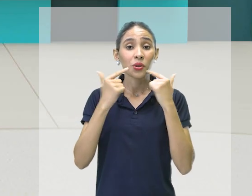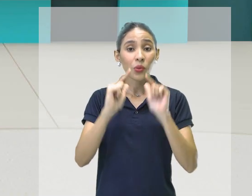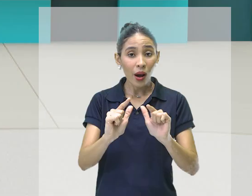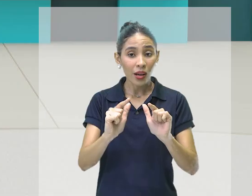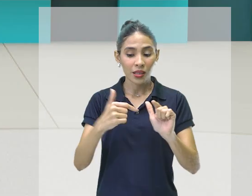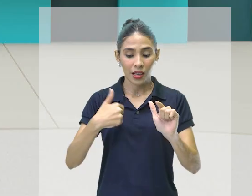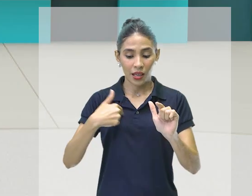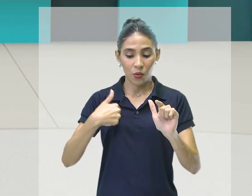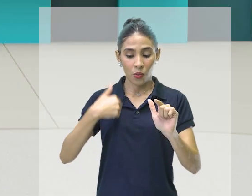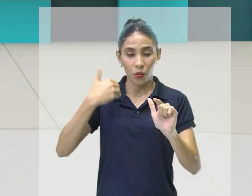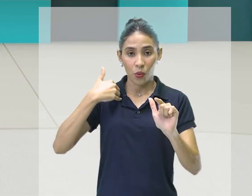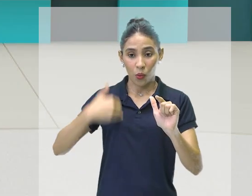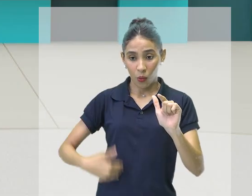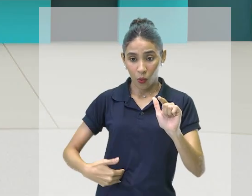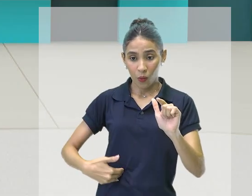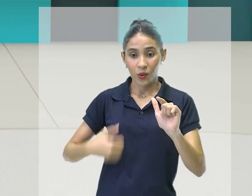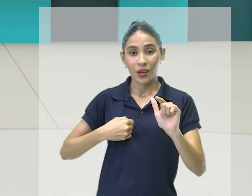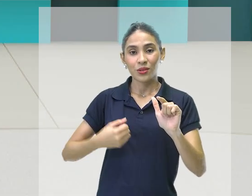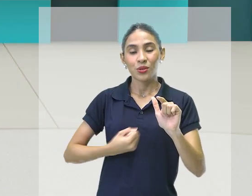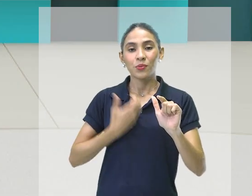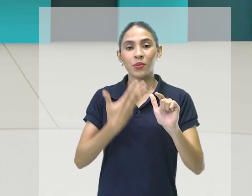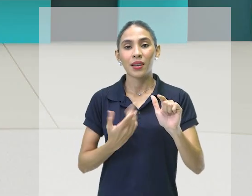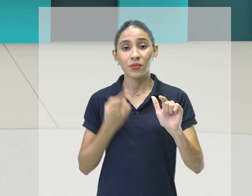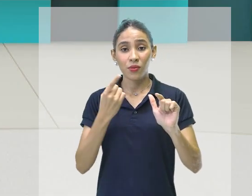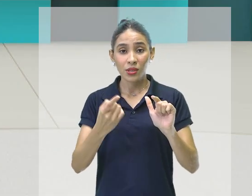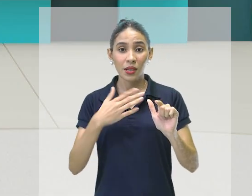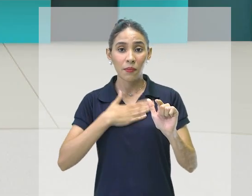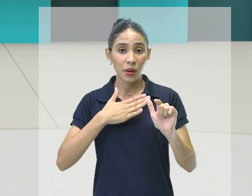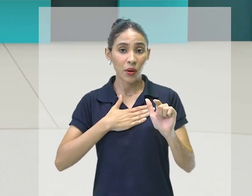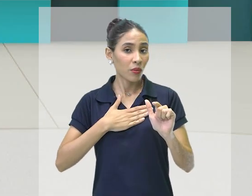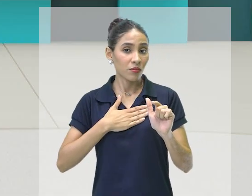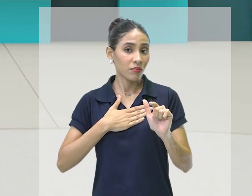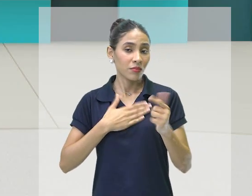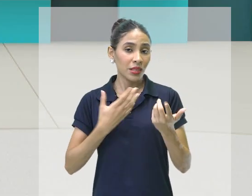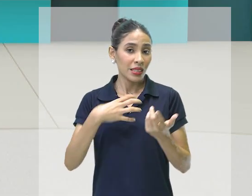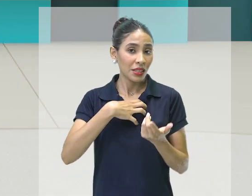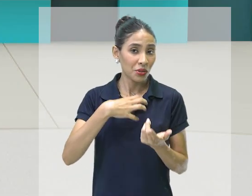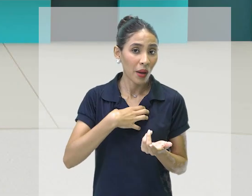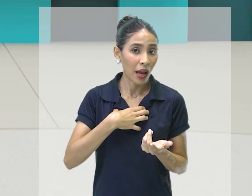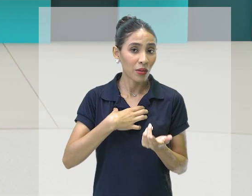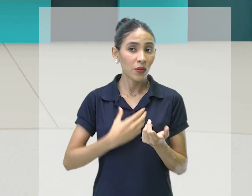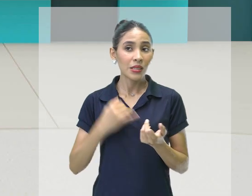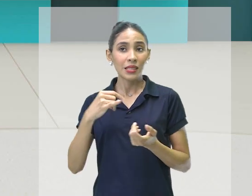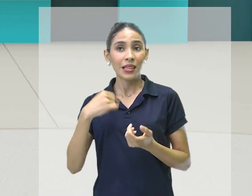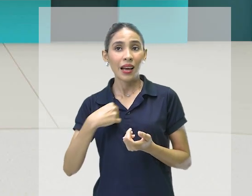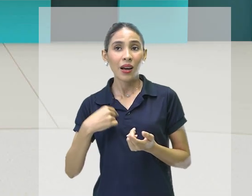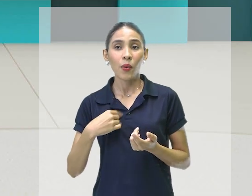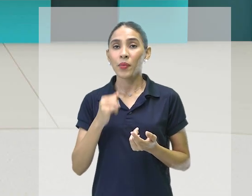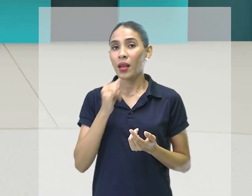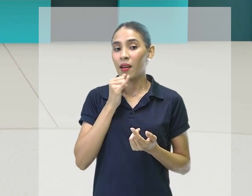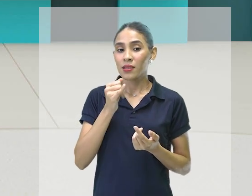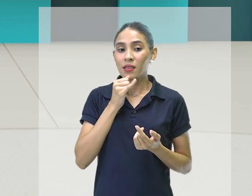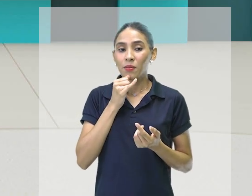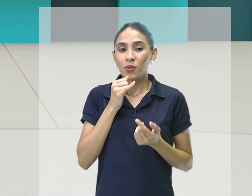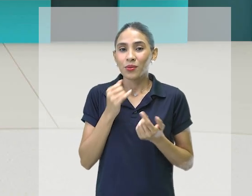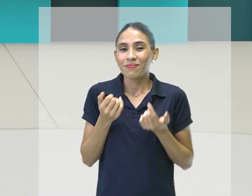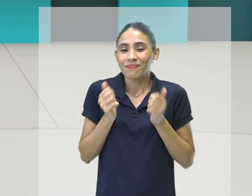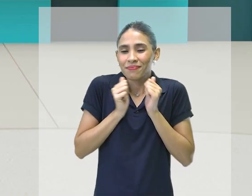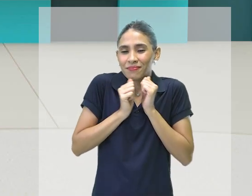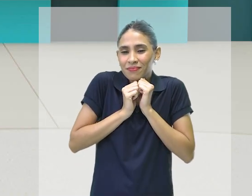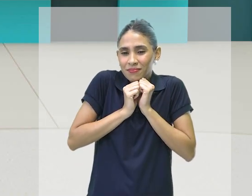linguagem. Através do meu corpo, eu posso expressar para vocês o meu estado de espírito. Né? Se eu estou